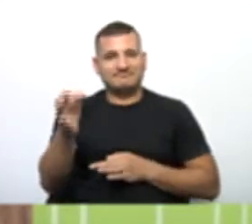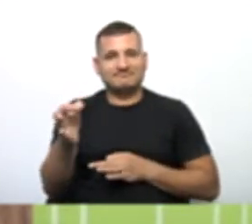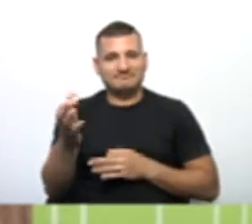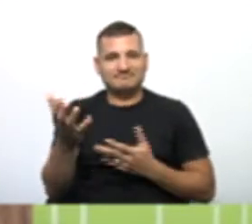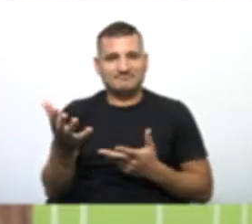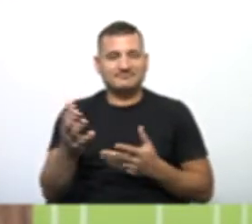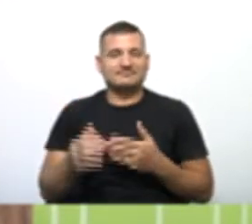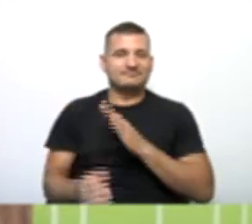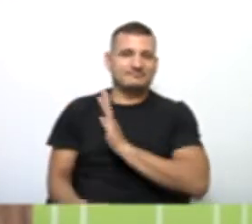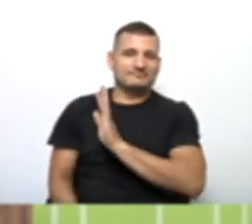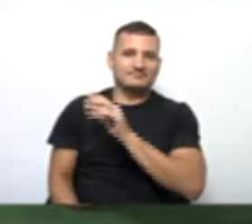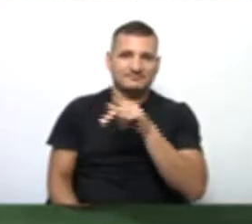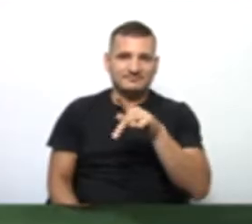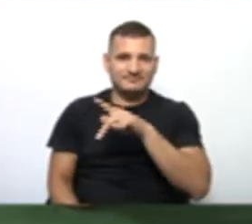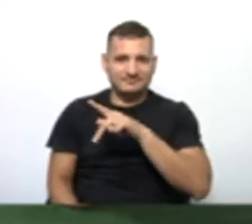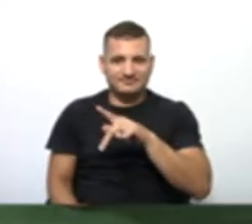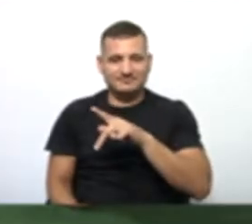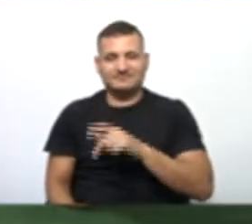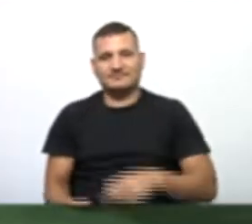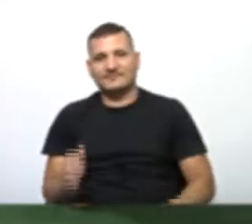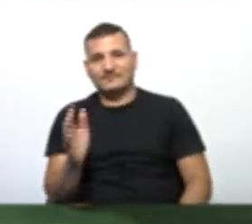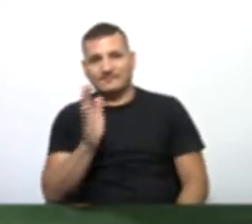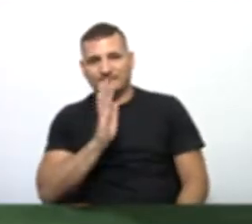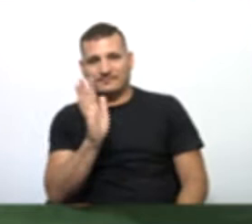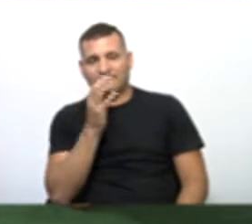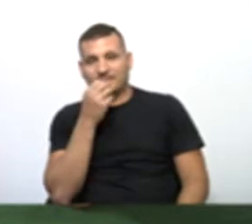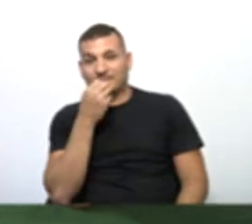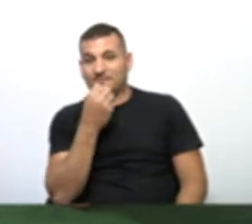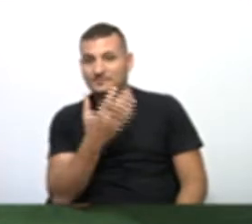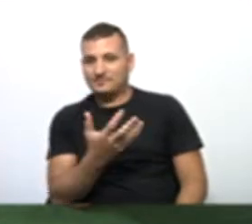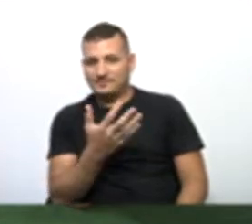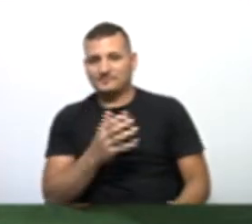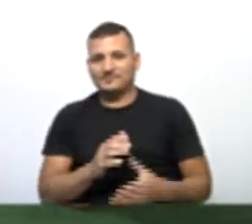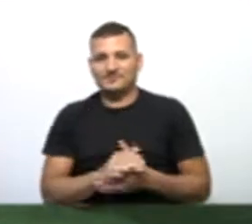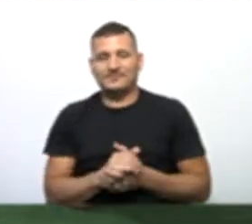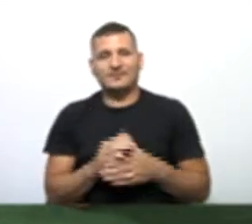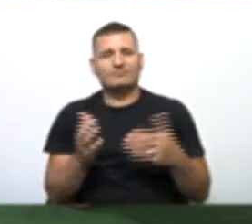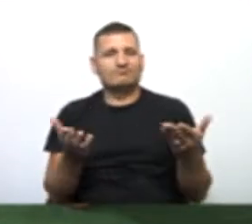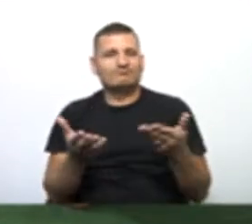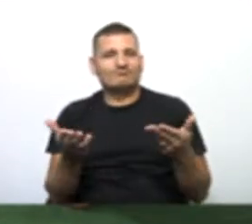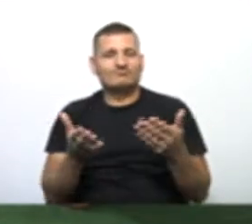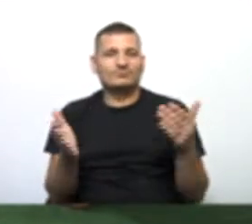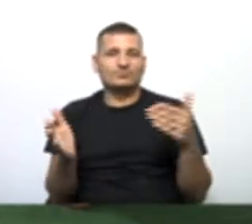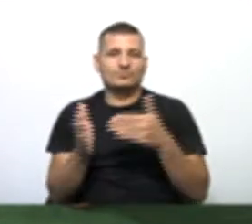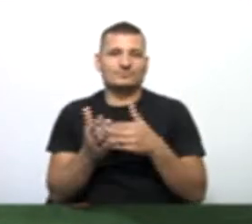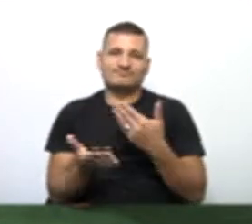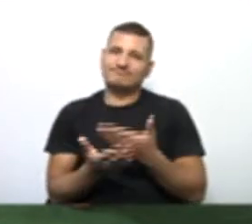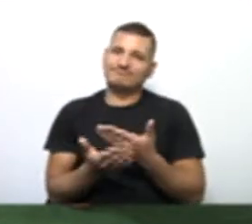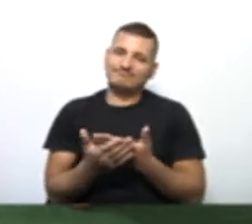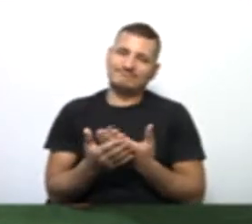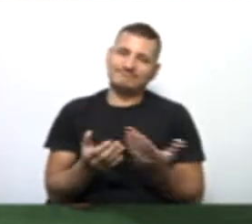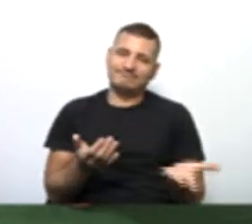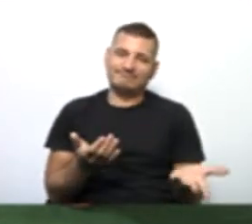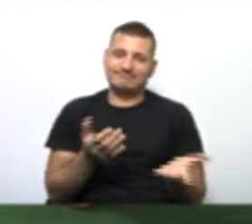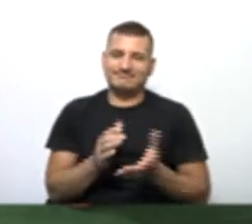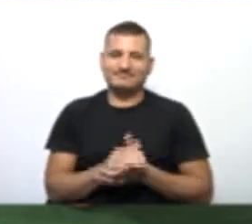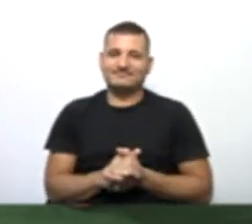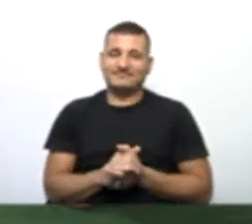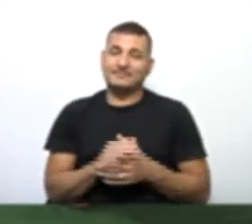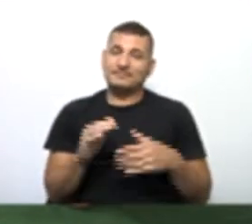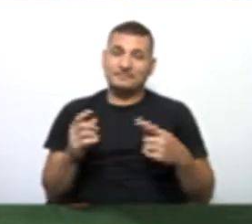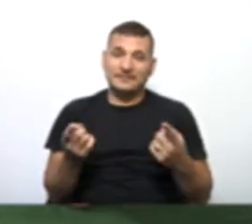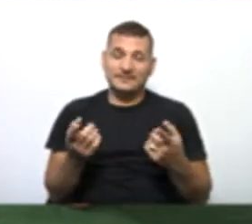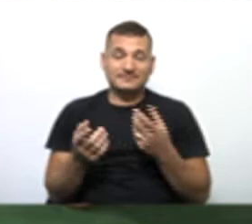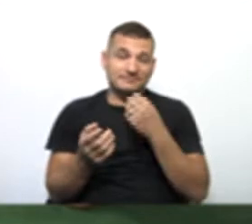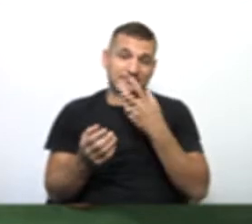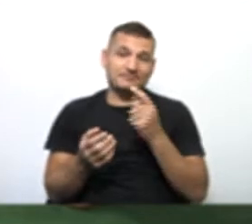trabalhando. Olá, professora. Olá, professor. Tudo bom? Tudo bem. Que uma pena, né? Chegando a nossa última aula hoje. Isso, mas é bom que é uma